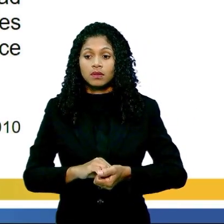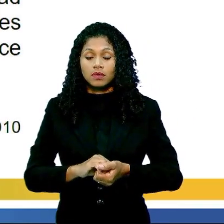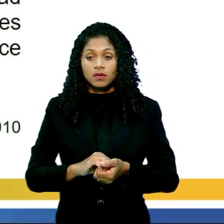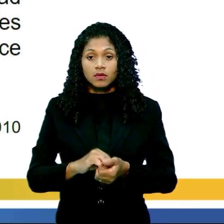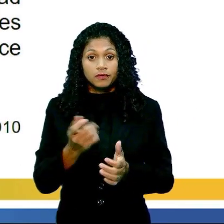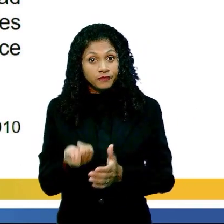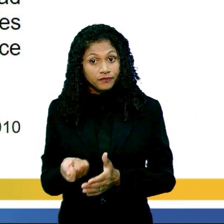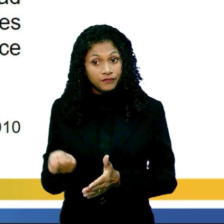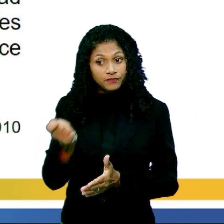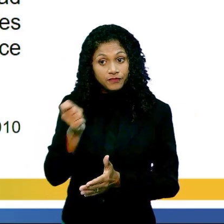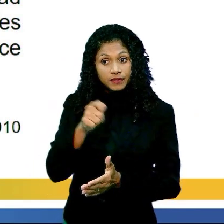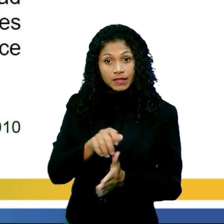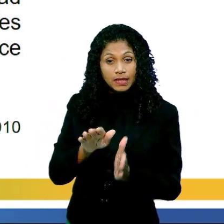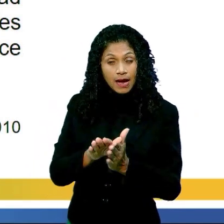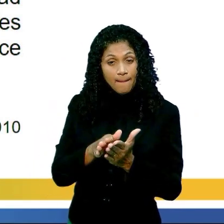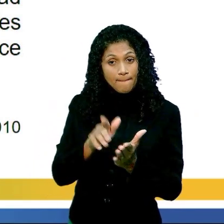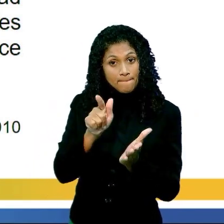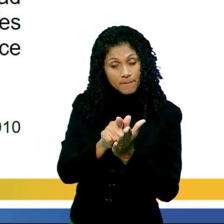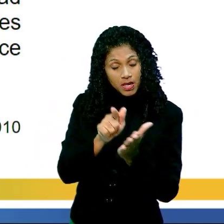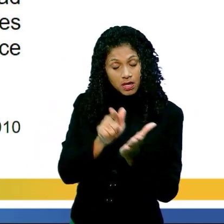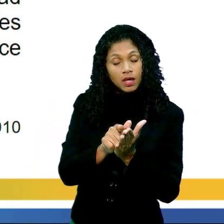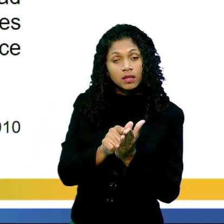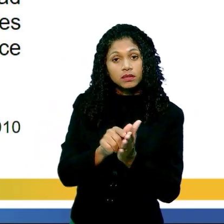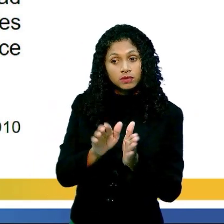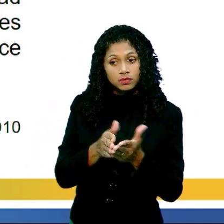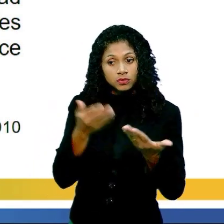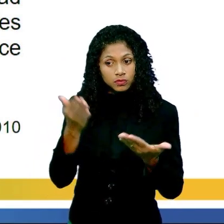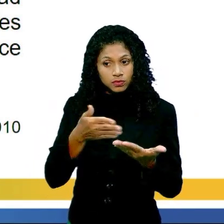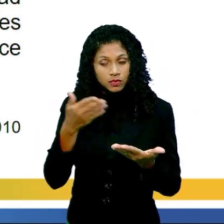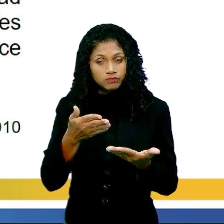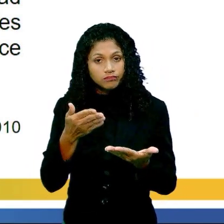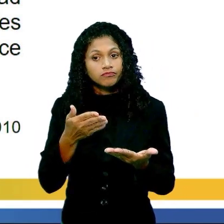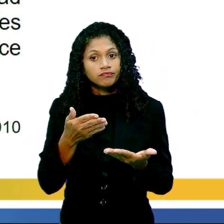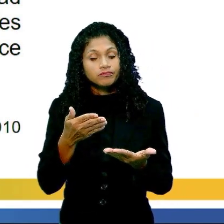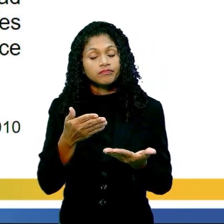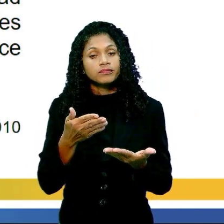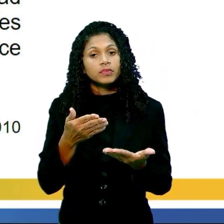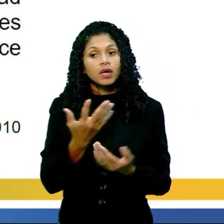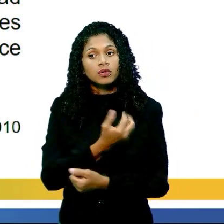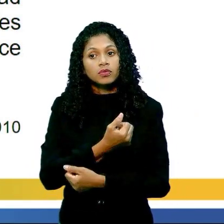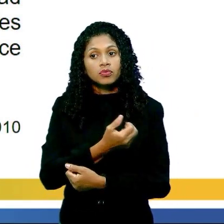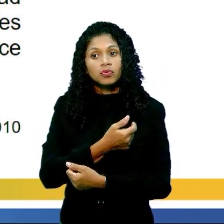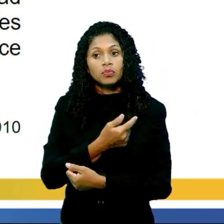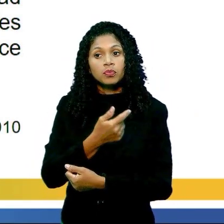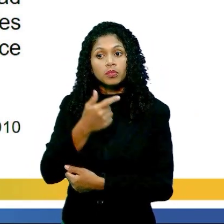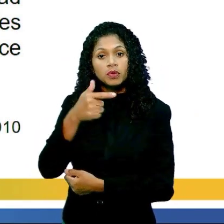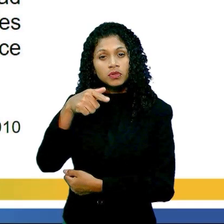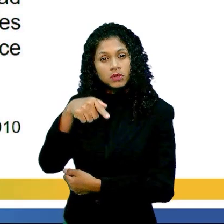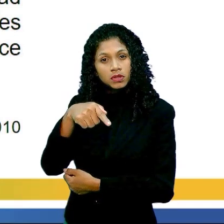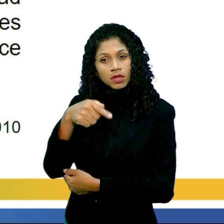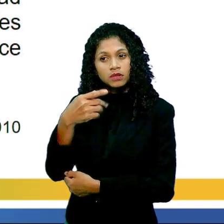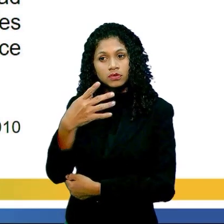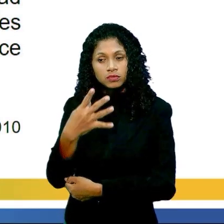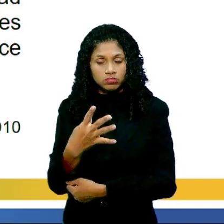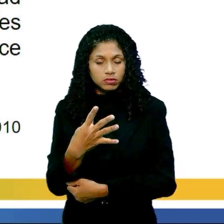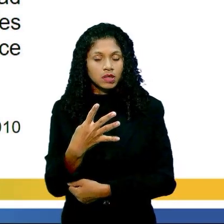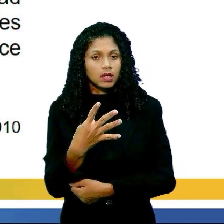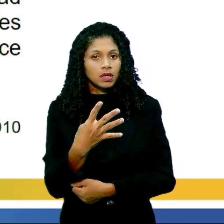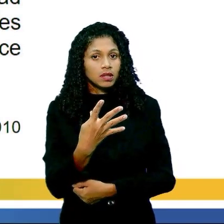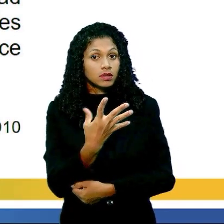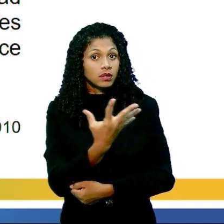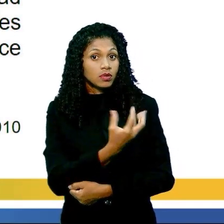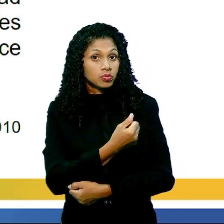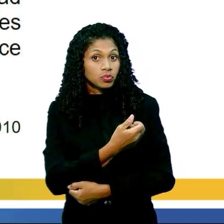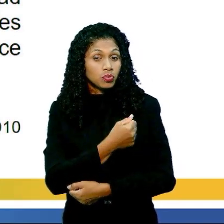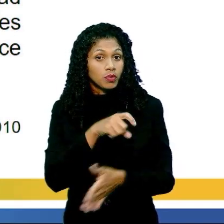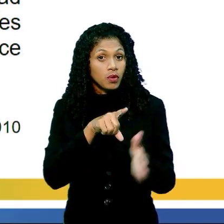virar a página, ok? Página 74, questão número 7. Nós também temos um texto pequeno com